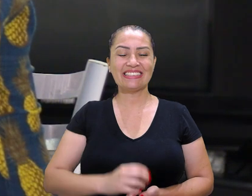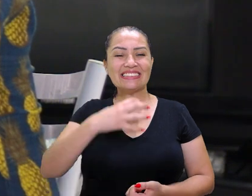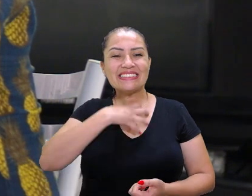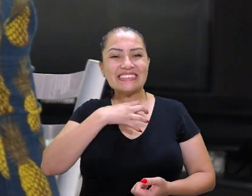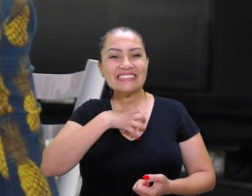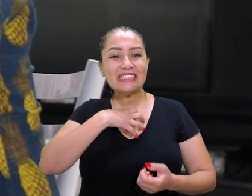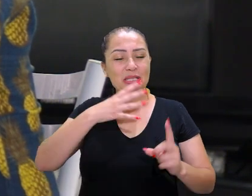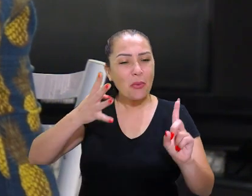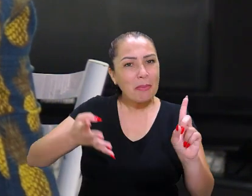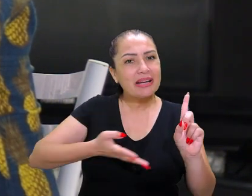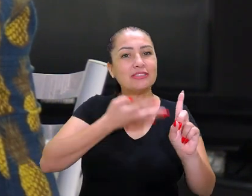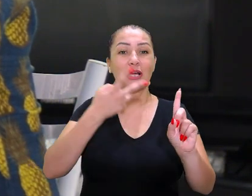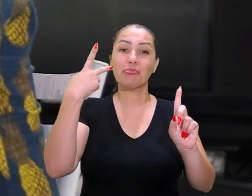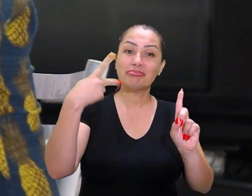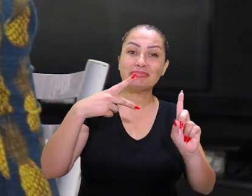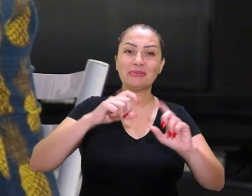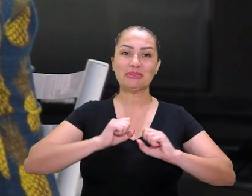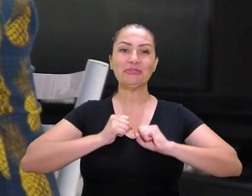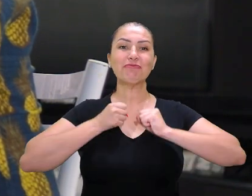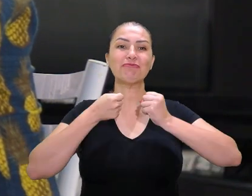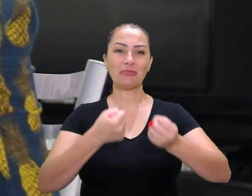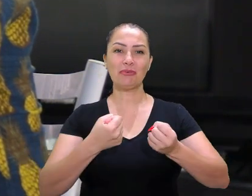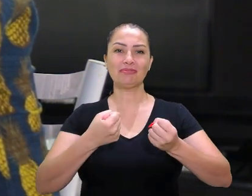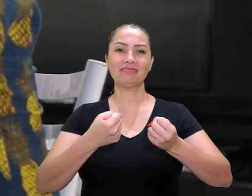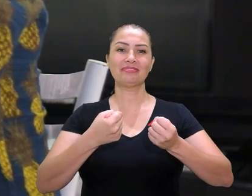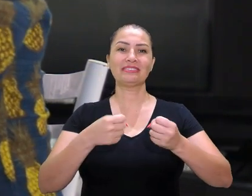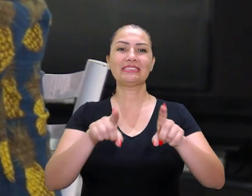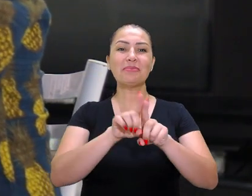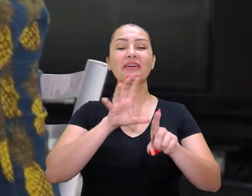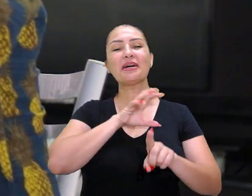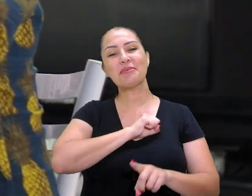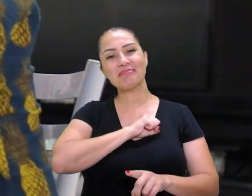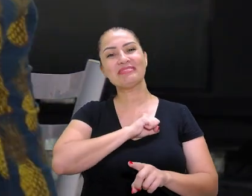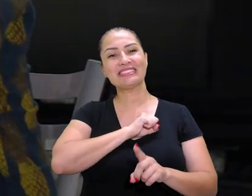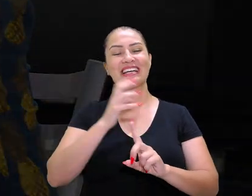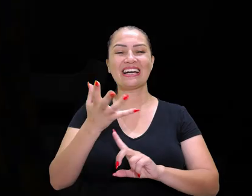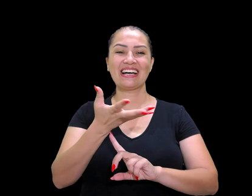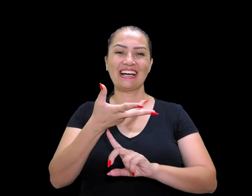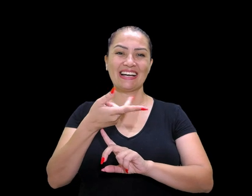esforço, pela sua dedicação, pelo seu amor à arte. Evoé, né?